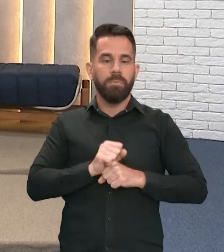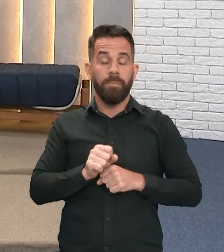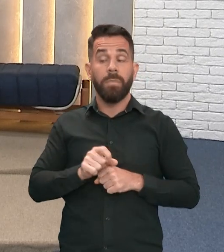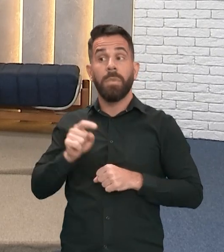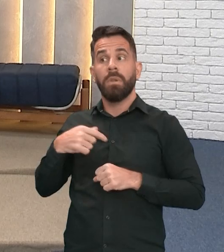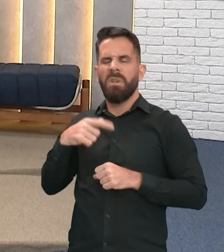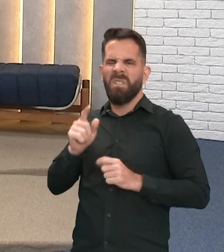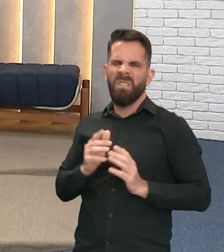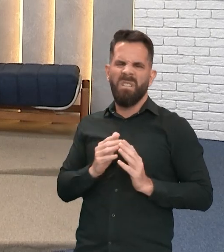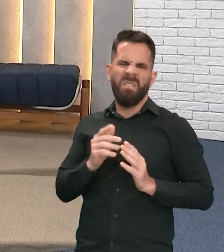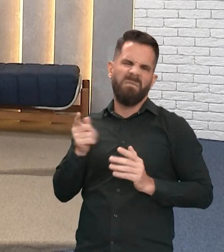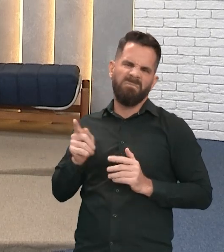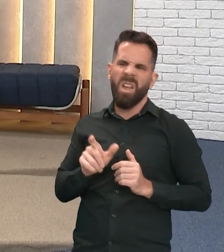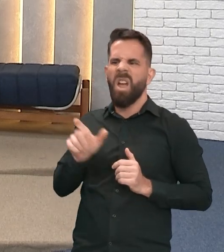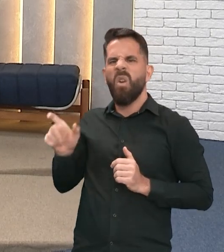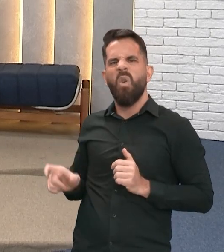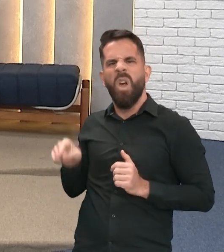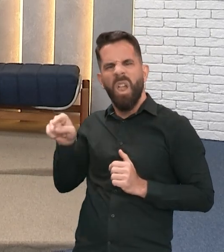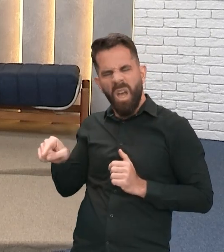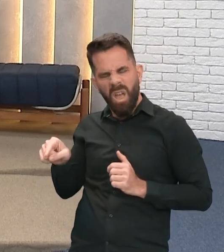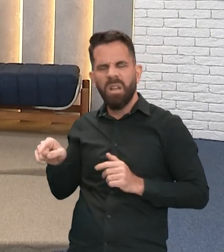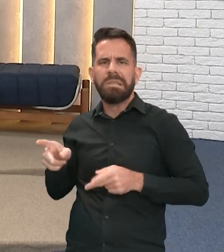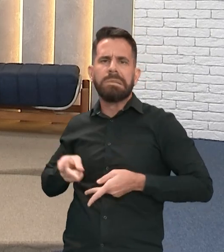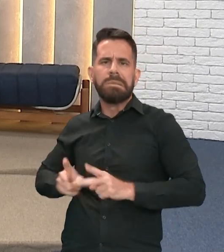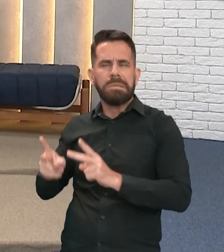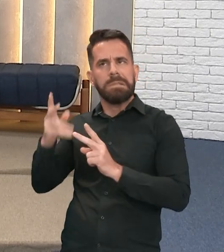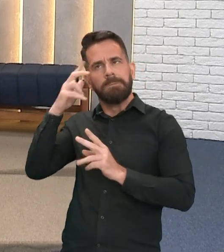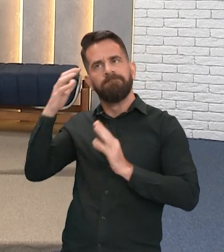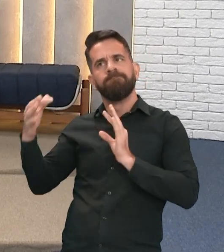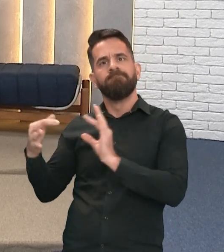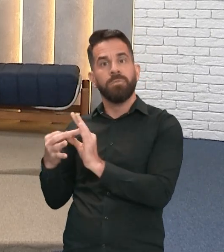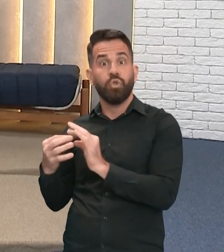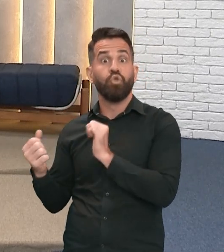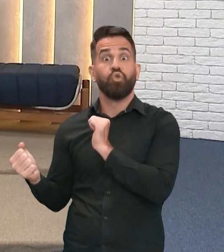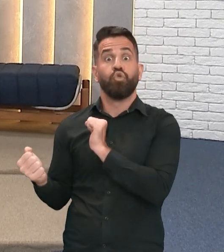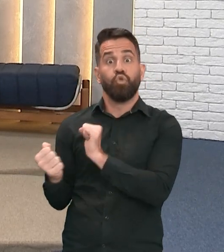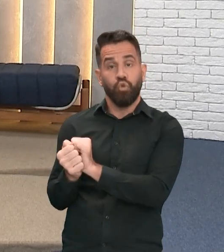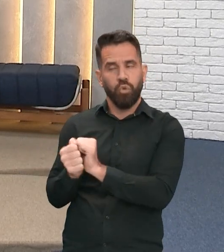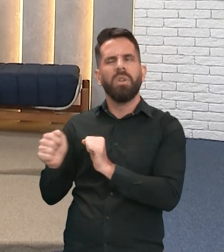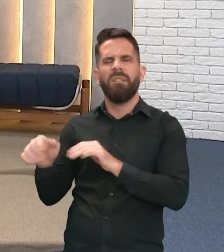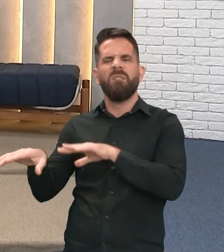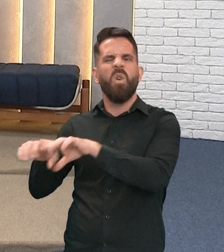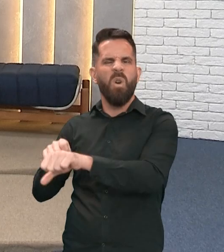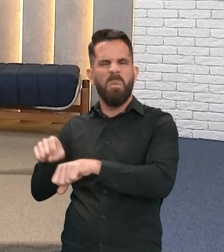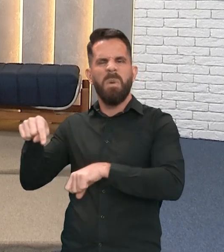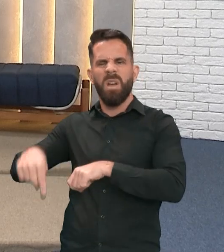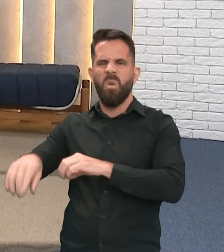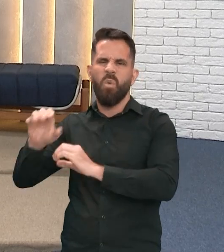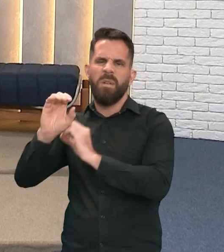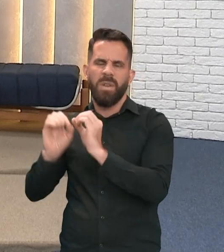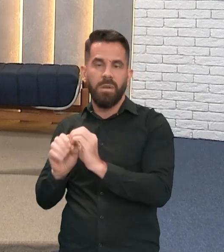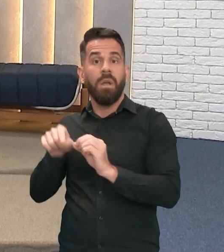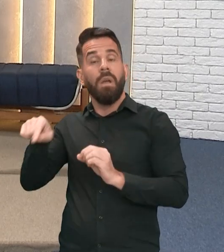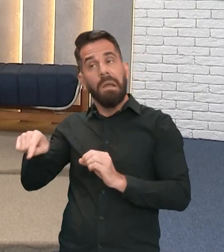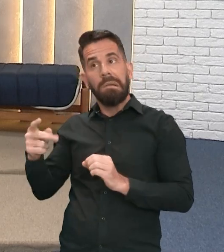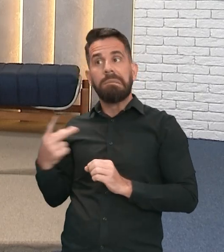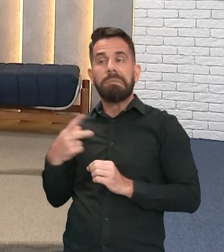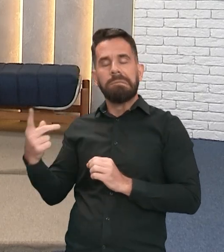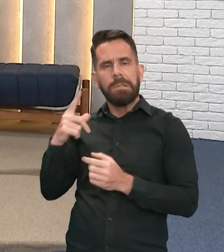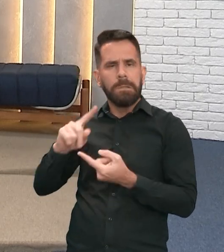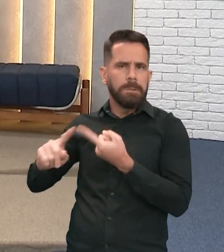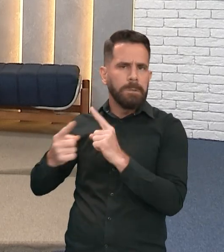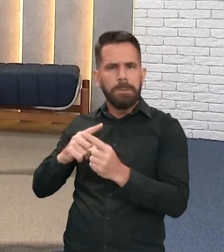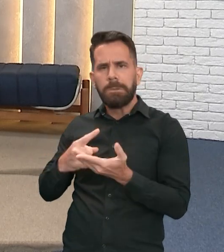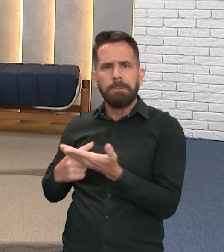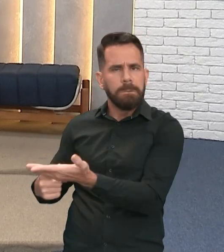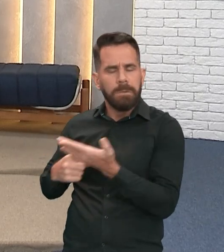mim a pensar pelo lado da gamificação na minha área. Que gamificação é você pegar de utensílios e metodologias de jogos